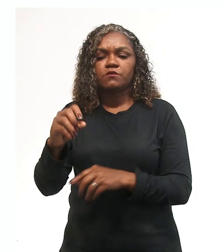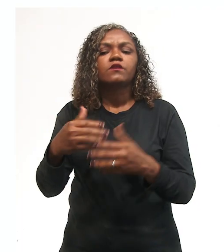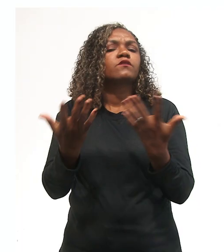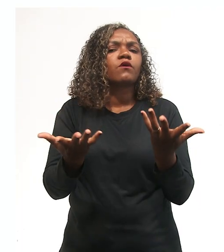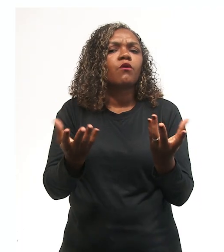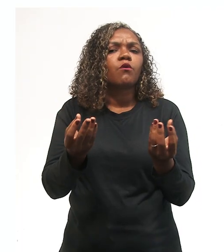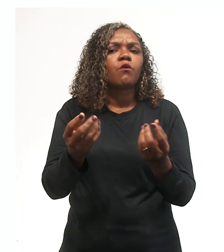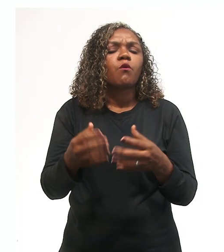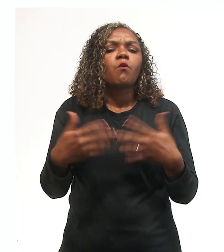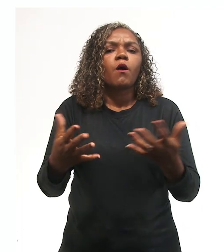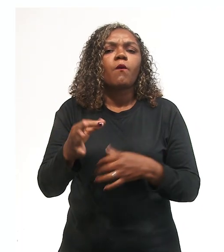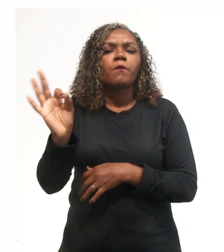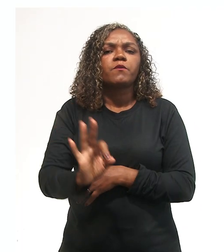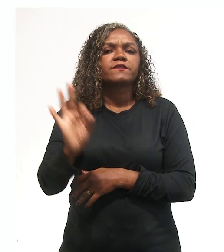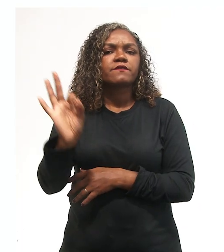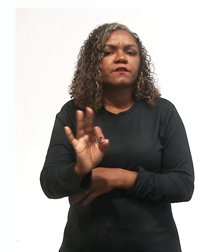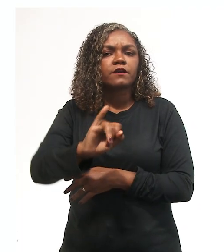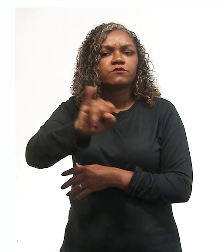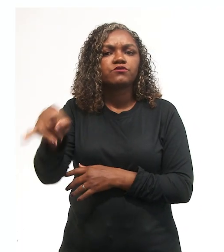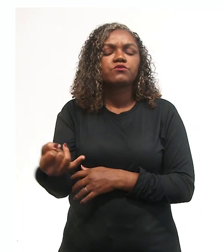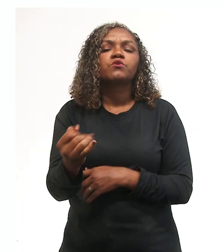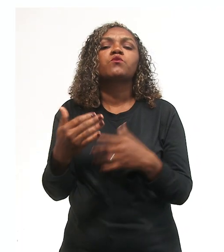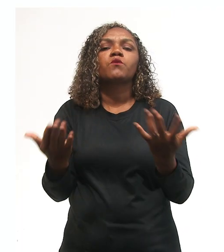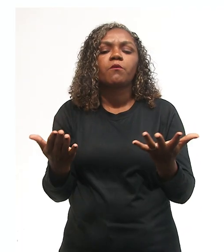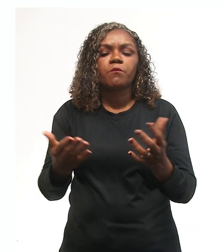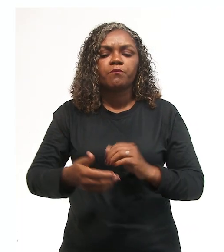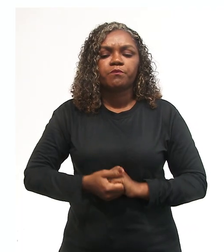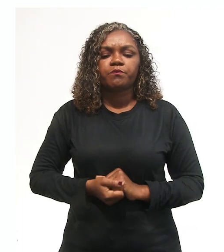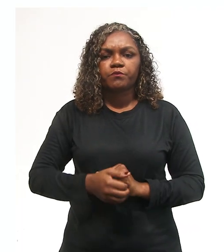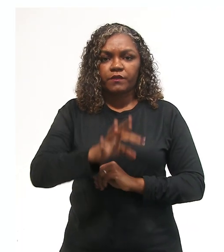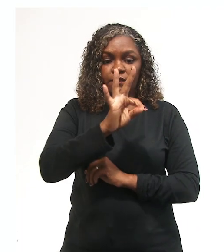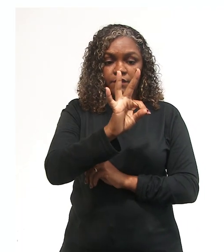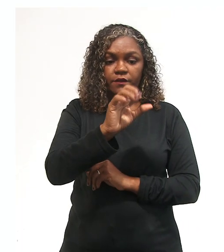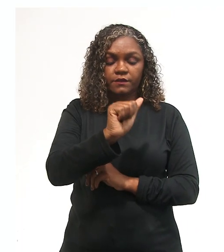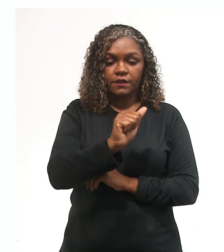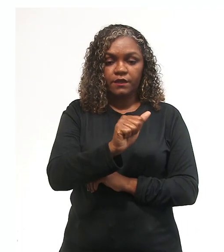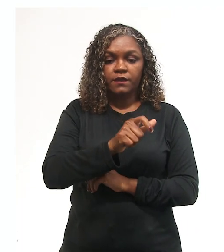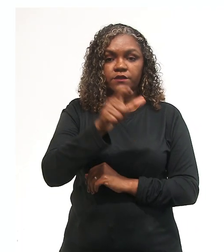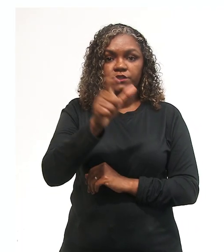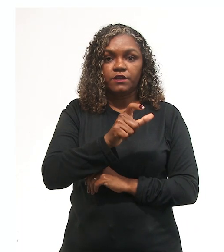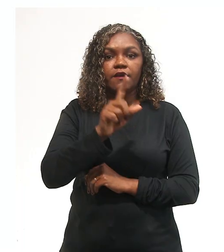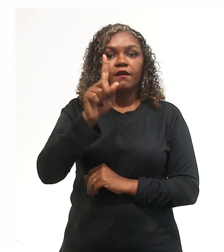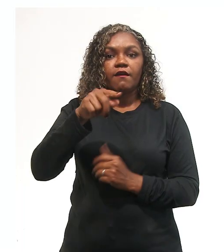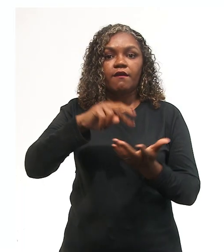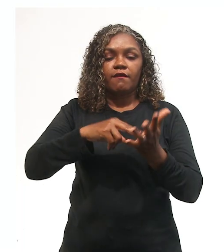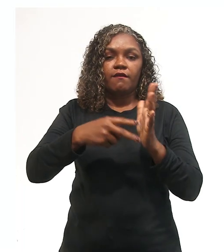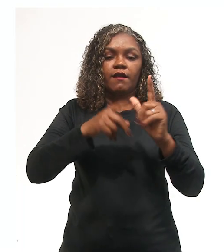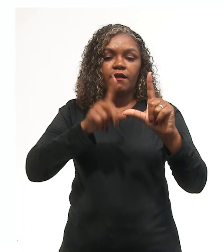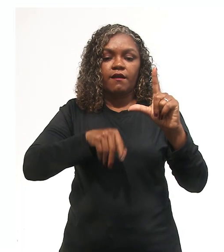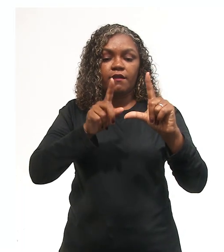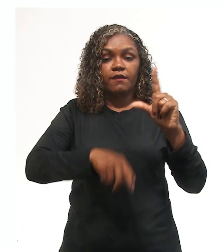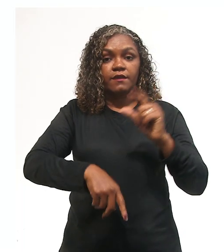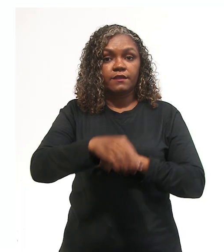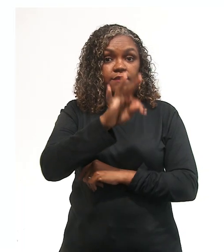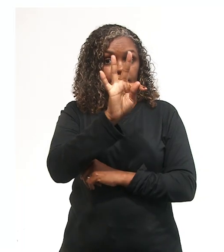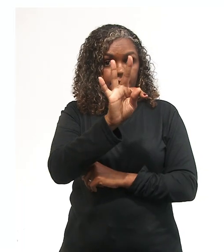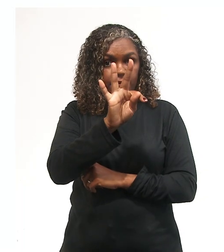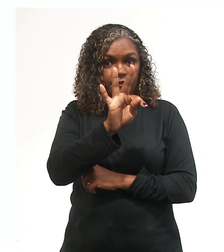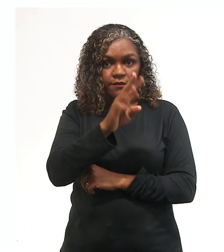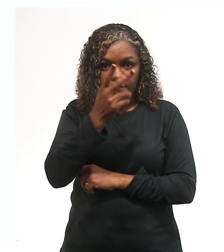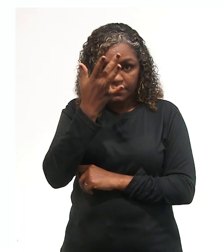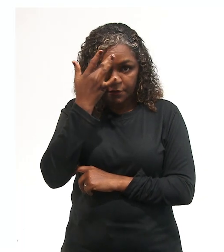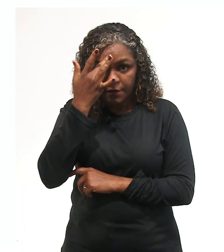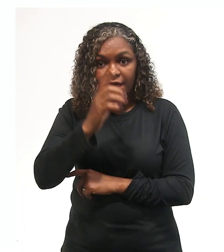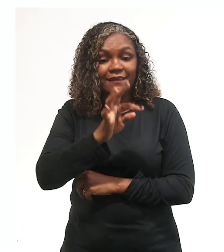tem que taxa de juros, vamos chamar ela de taxa T, vai ser a divisão entre o valor